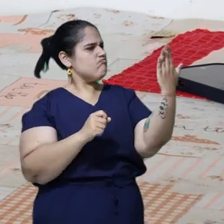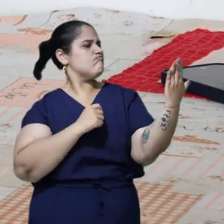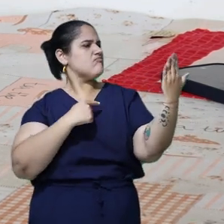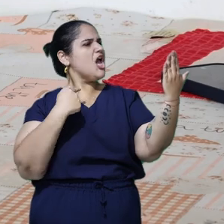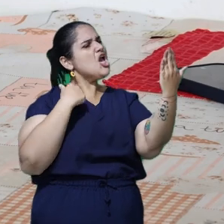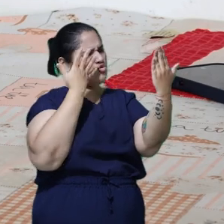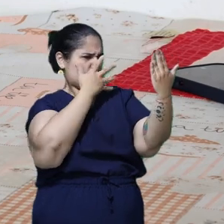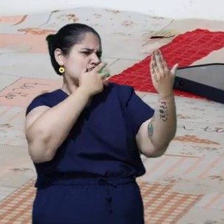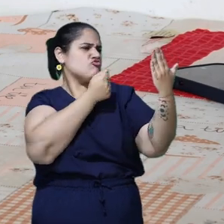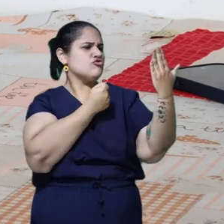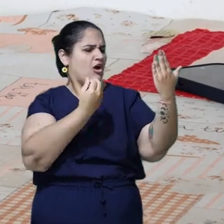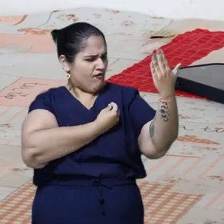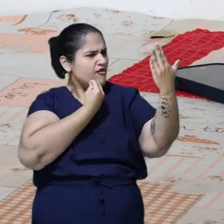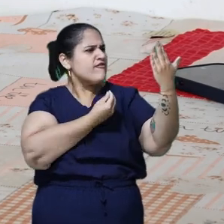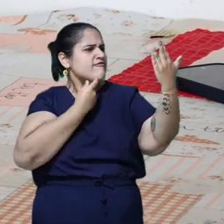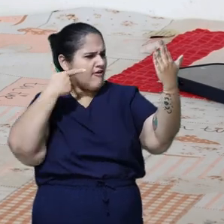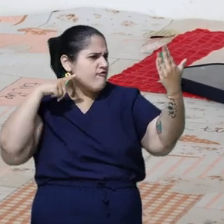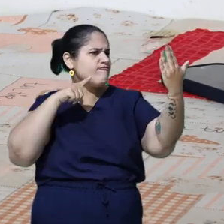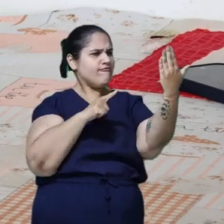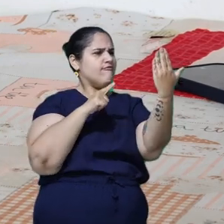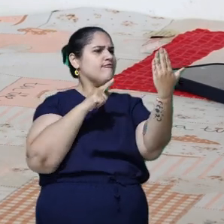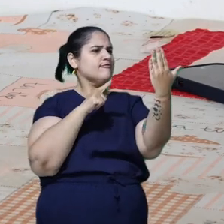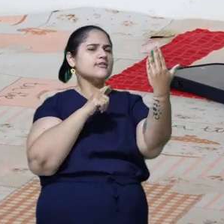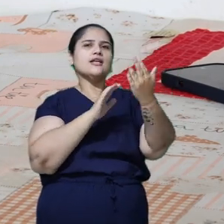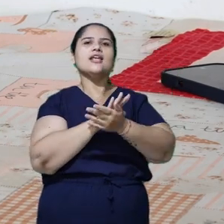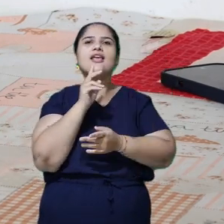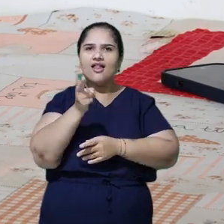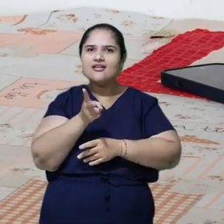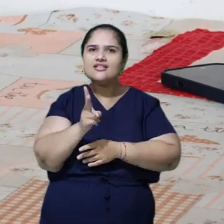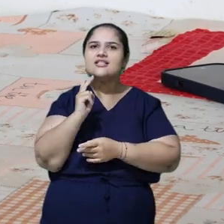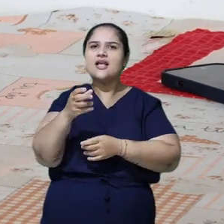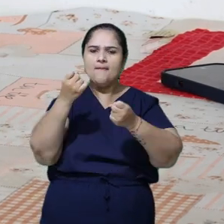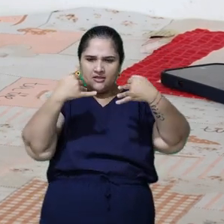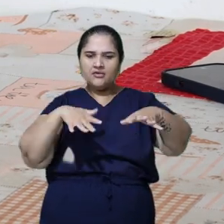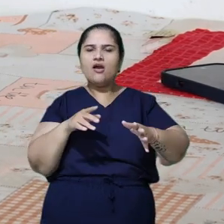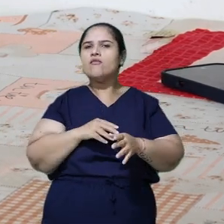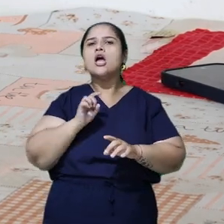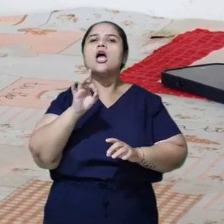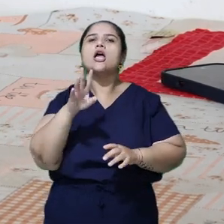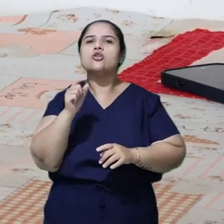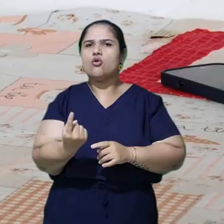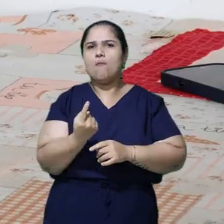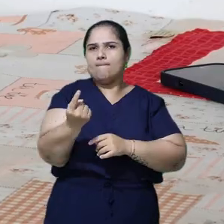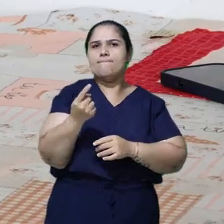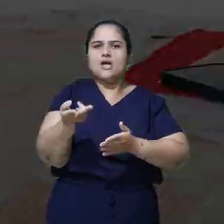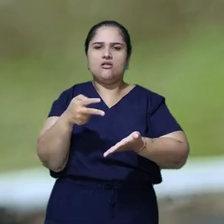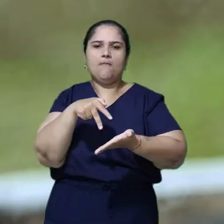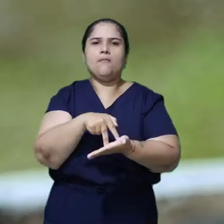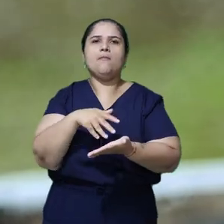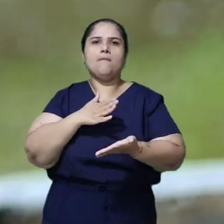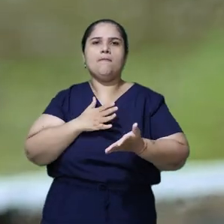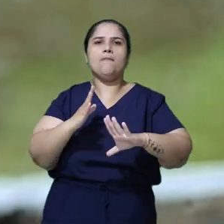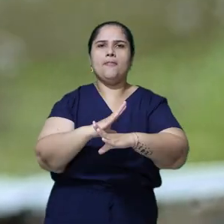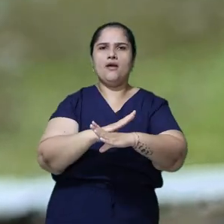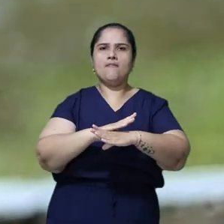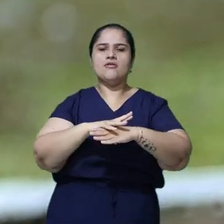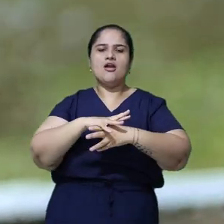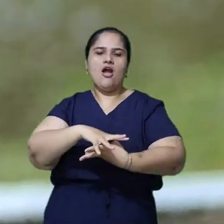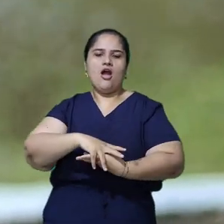vou conseguir. E ela sempre falava, tipo assim, esse foi só mais um passo pra minha cura, foi só mais um passo. Eu